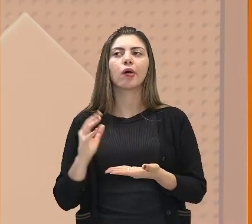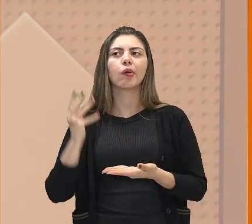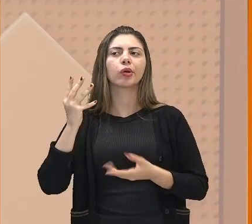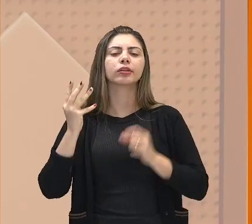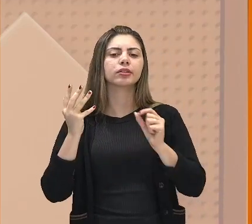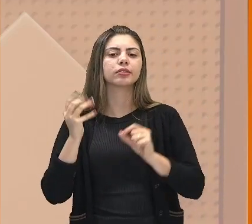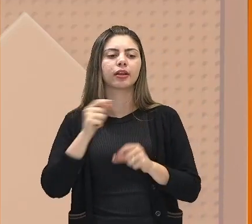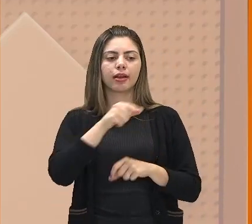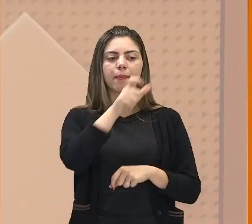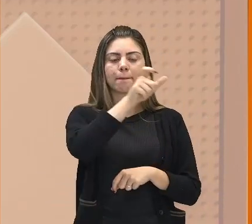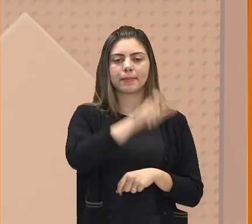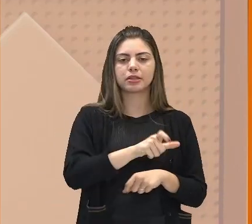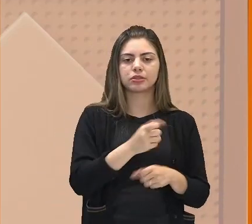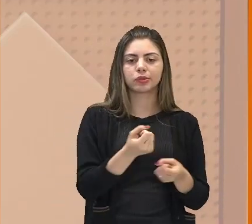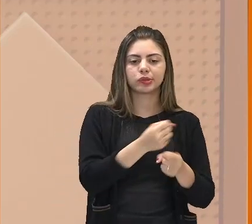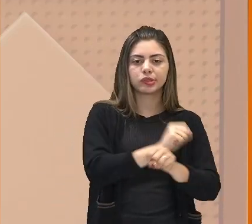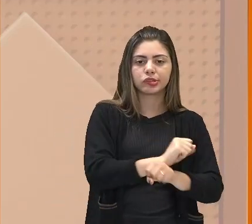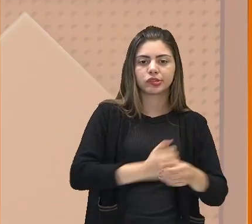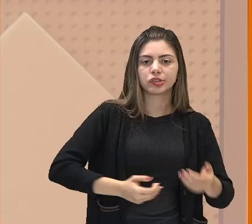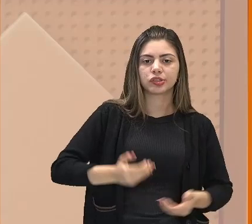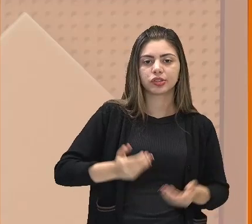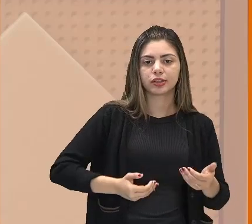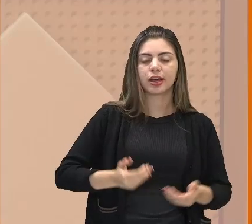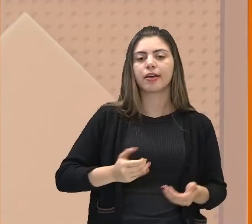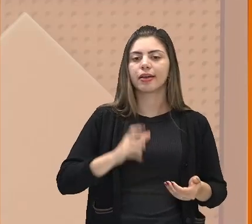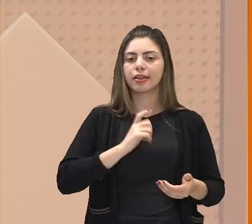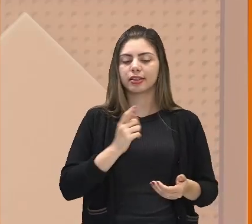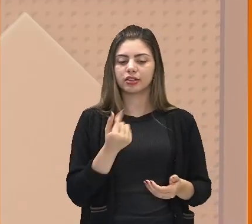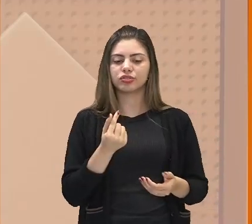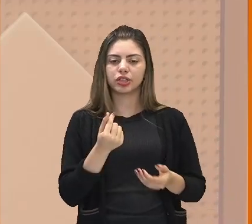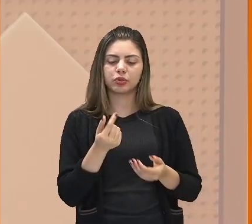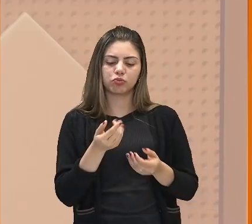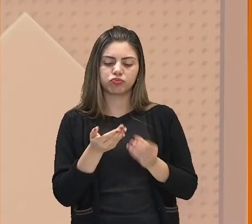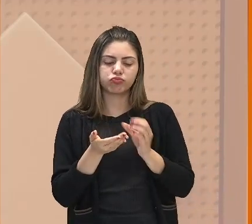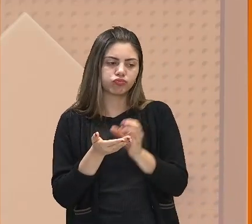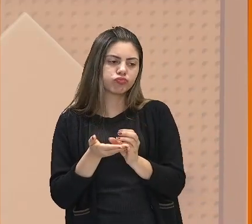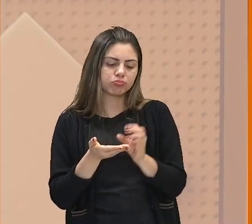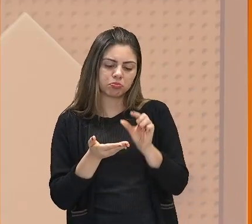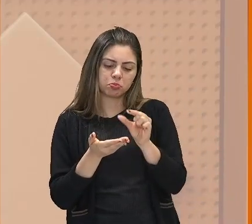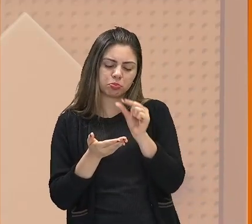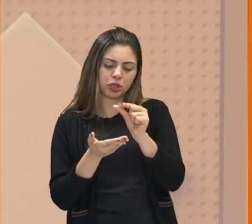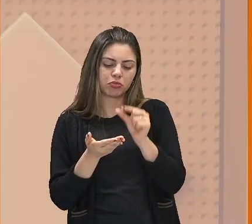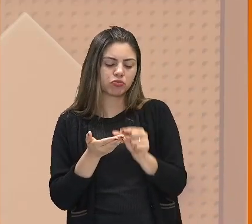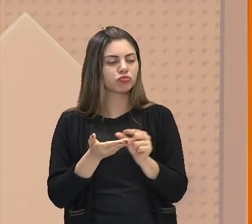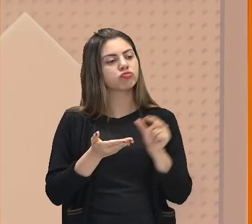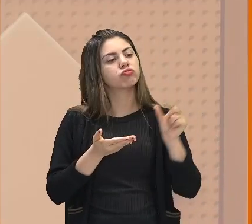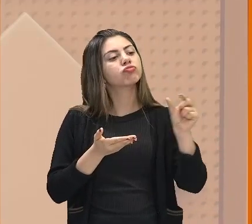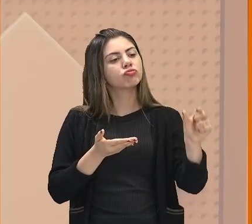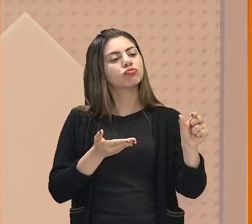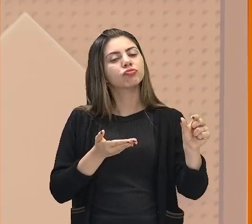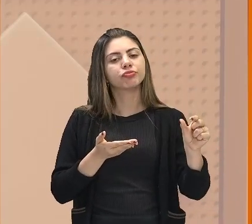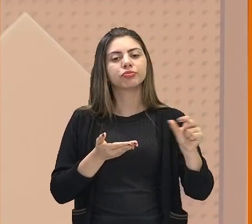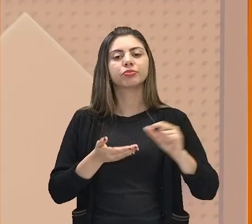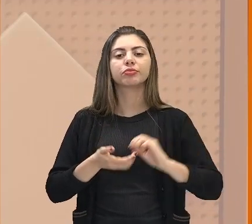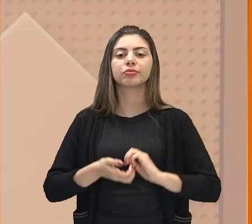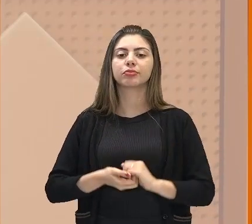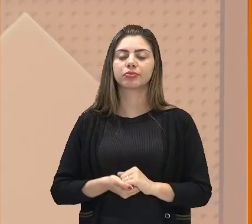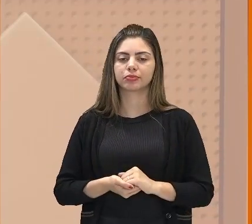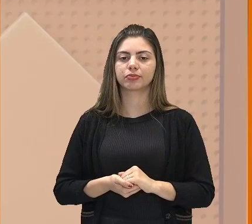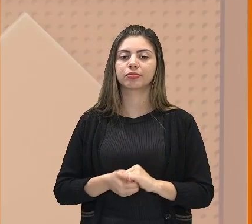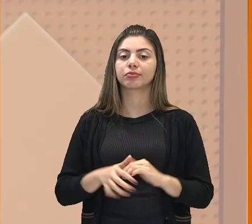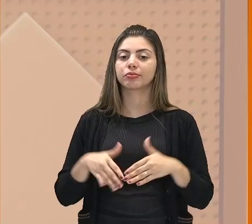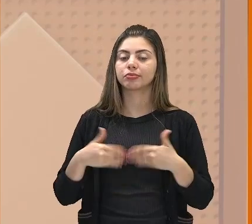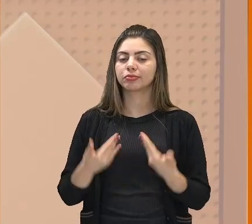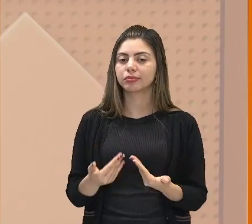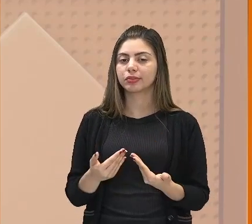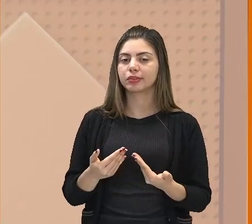negro escravizado que foi alugado ficava com uma pequena parte do valor que foi pago pelo seu serviço. Então,